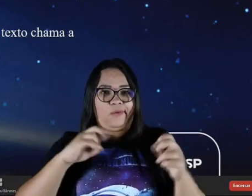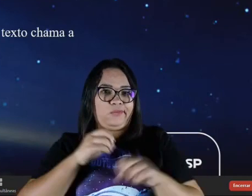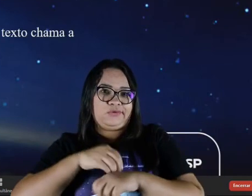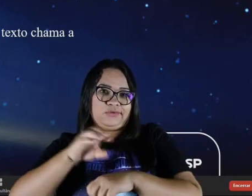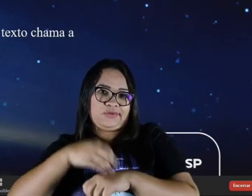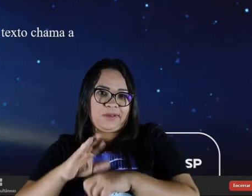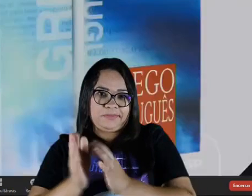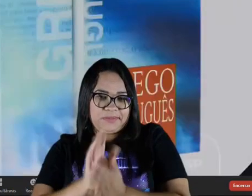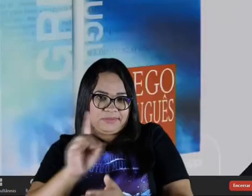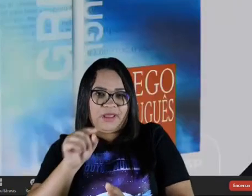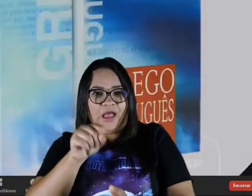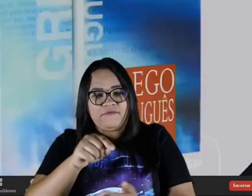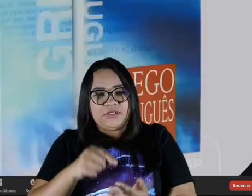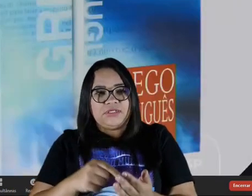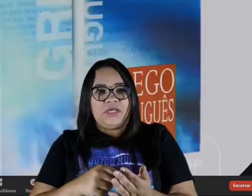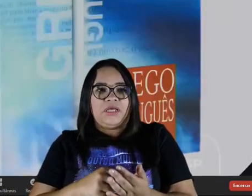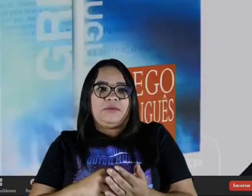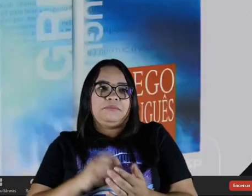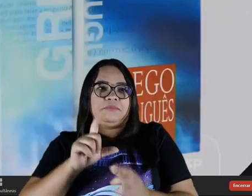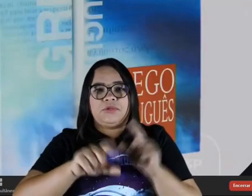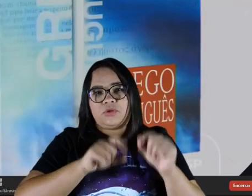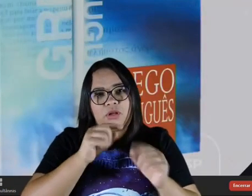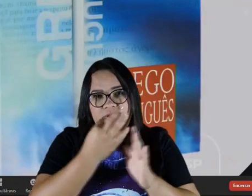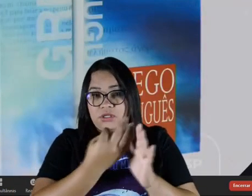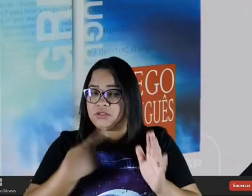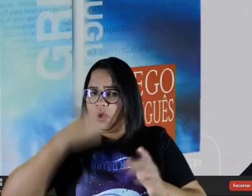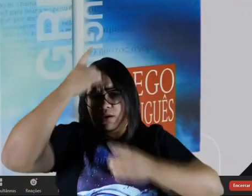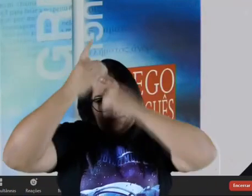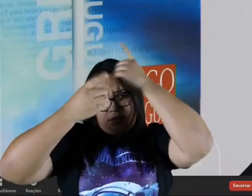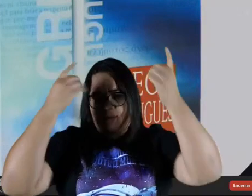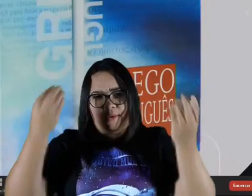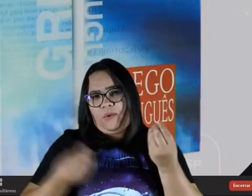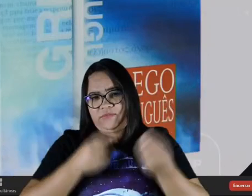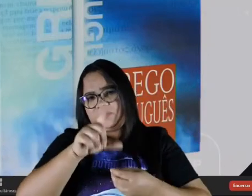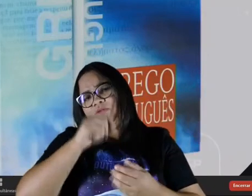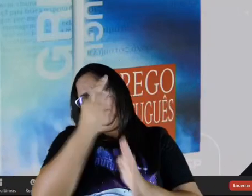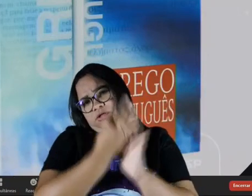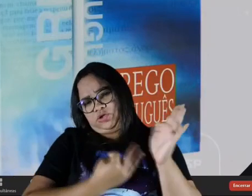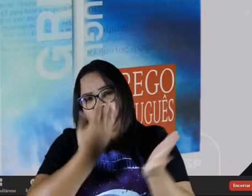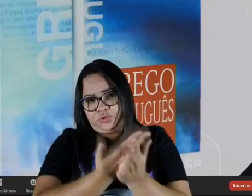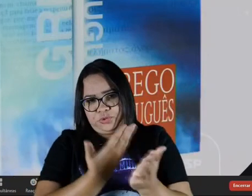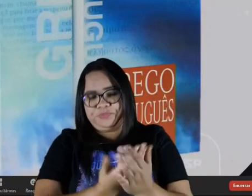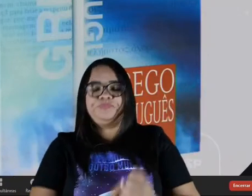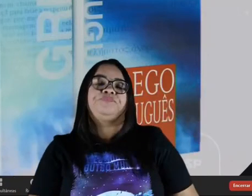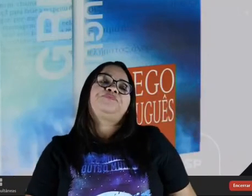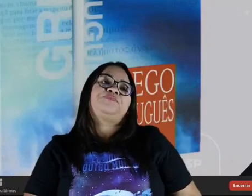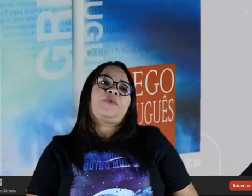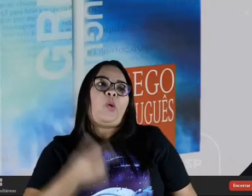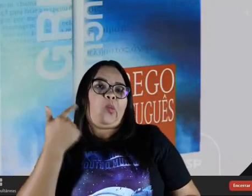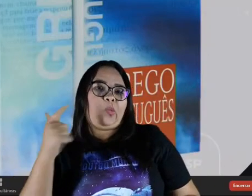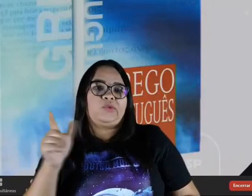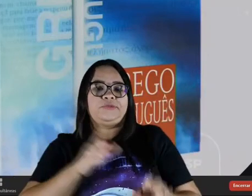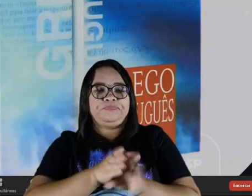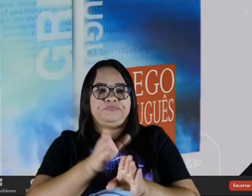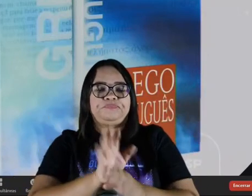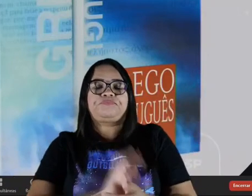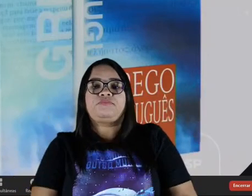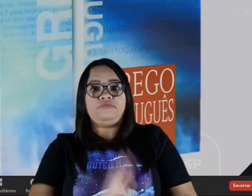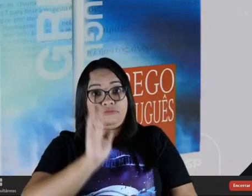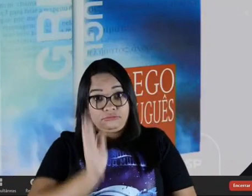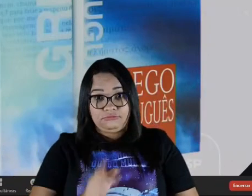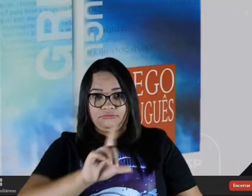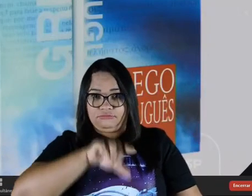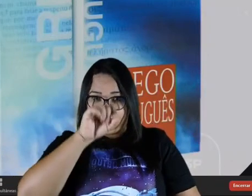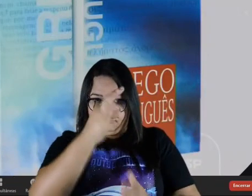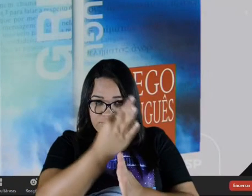dando. Tá bom? Só algumas ideias de como é que você pode escolher o texto. Outra, número dois, segunda sugestão. Depois que você escolheu o